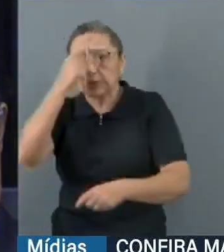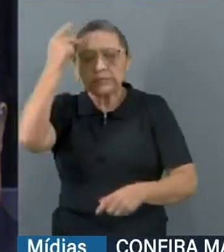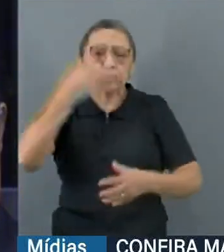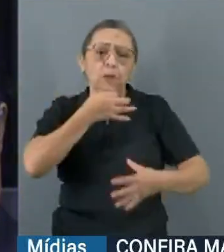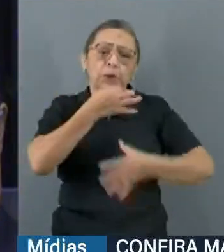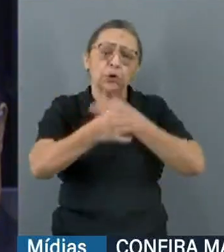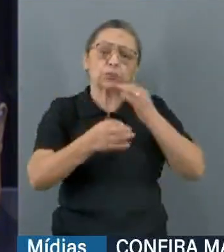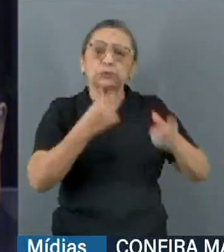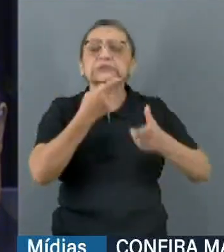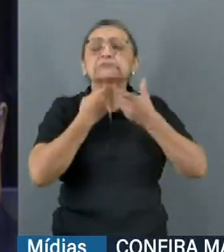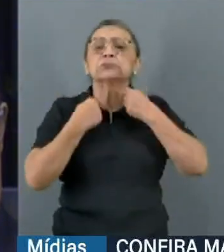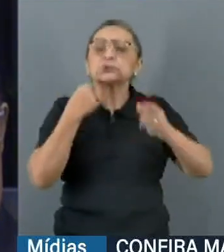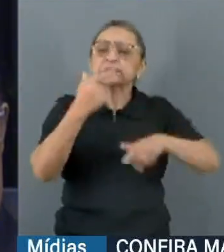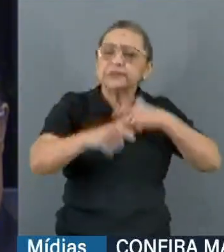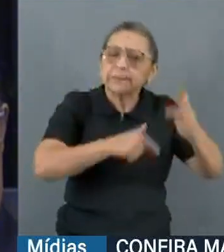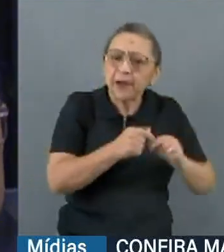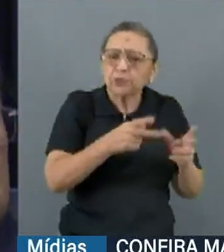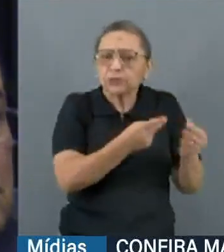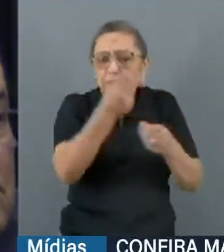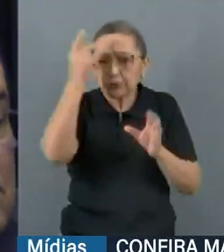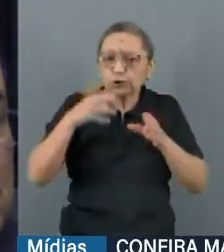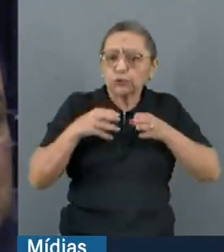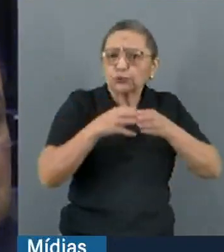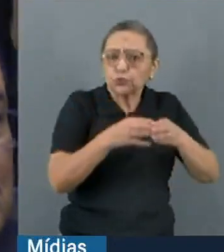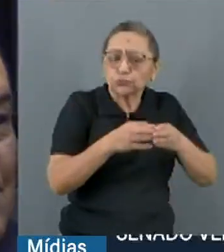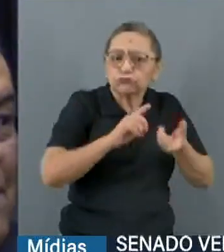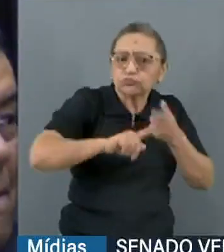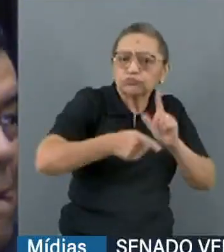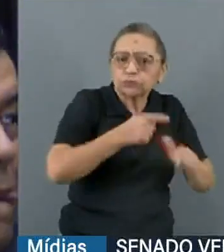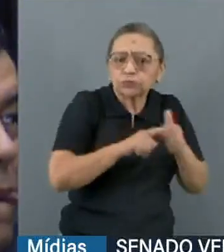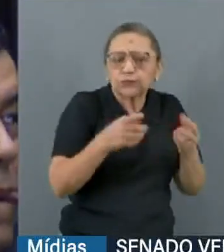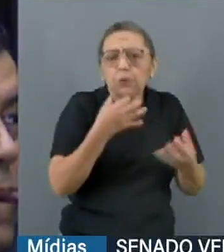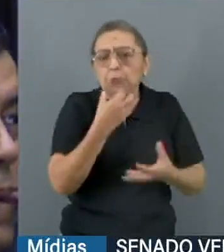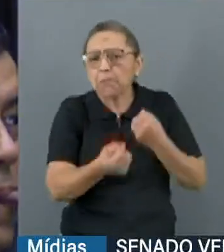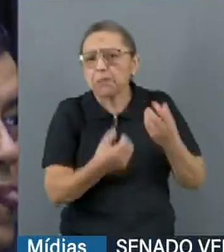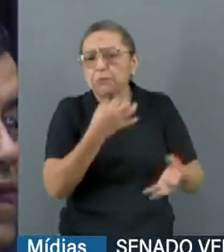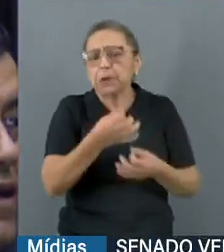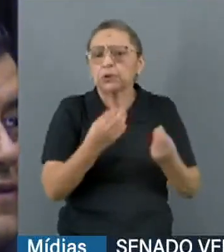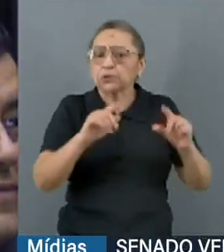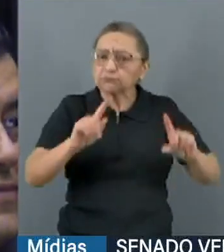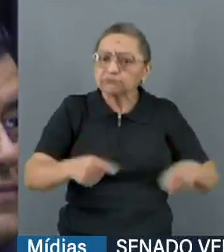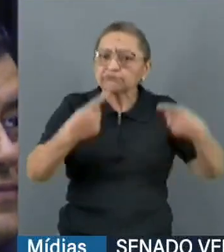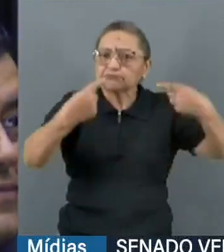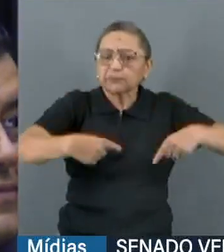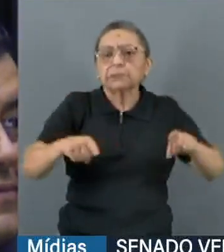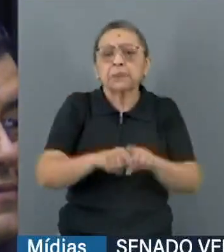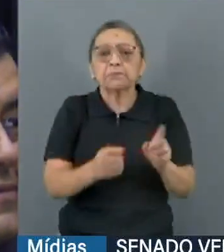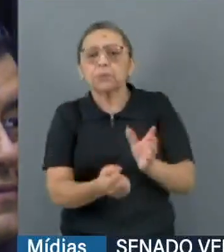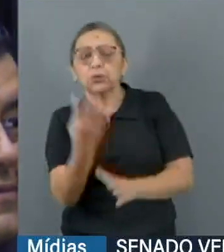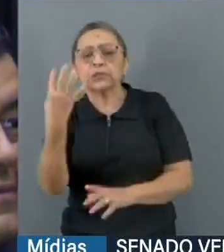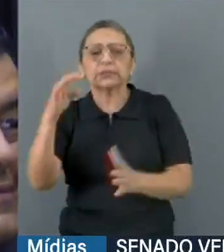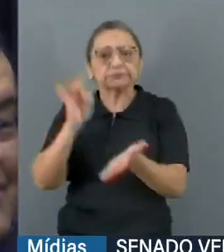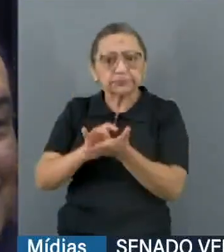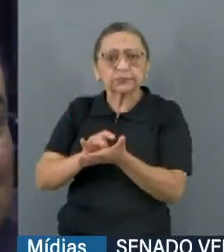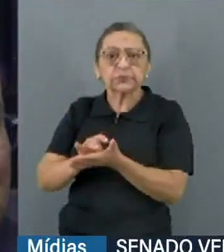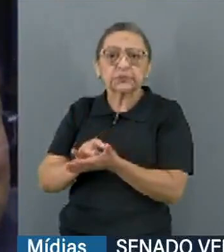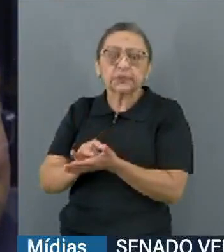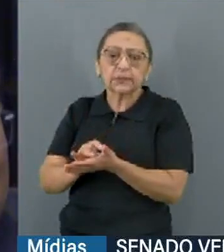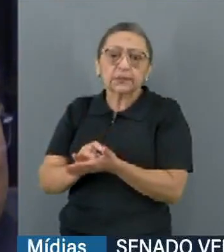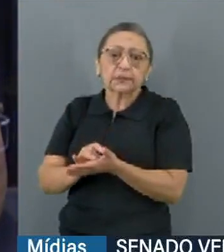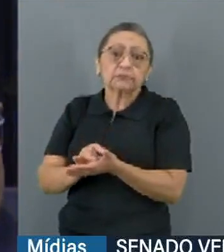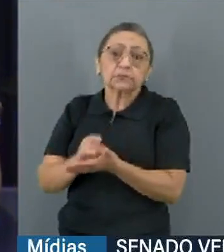aglutinou muitos anseios, aglutinou muitas disputas, e muitas delas legítimas, em proveito